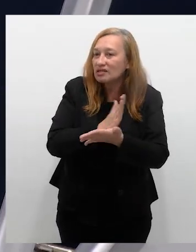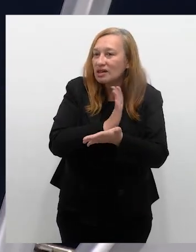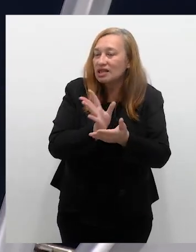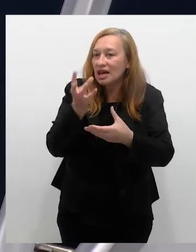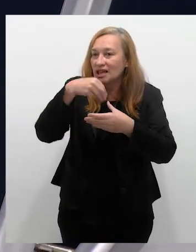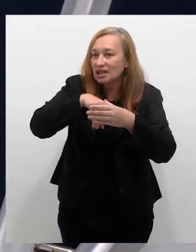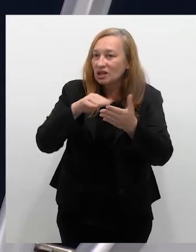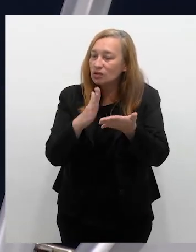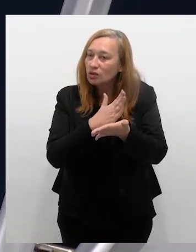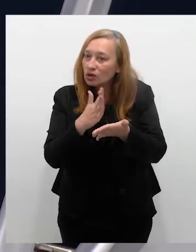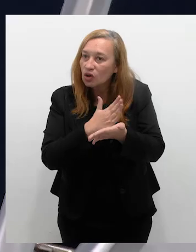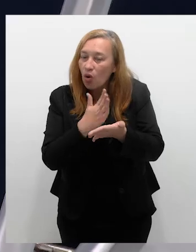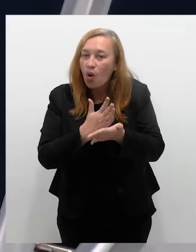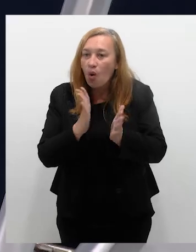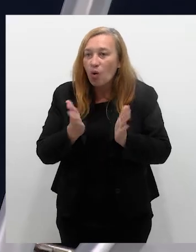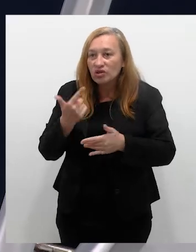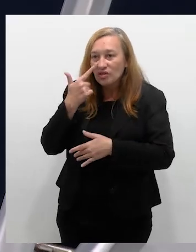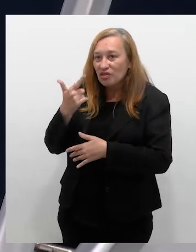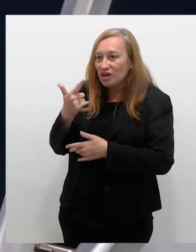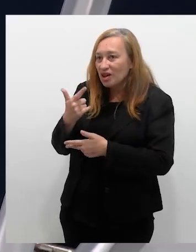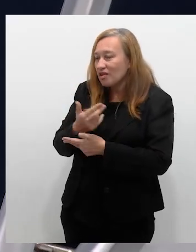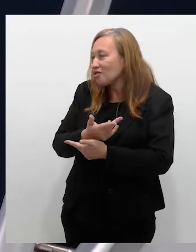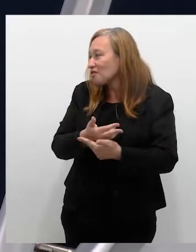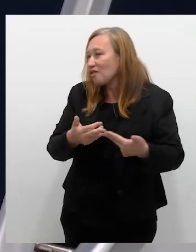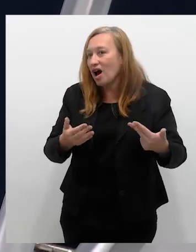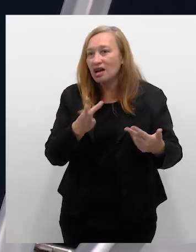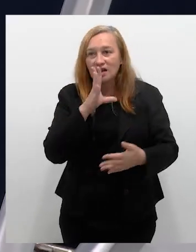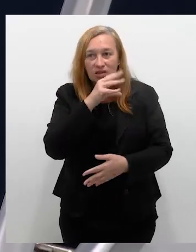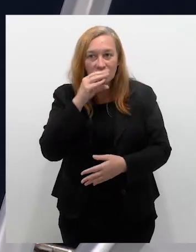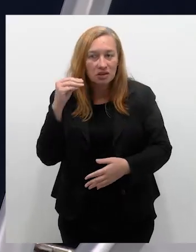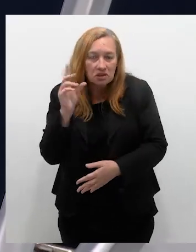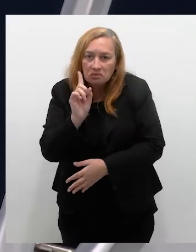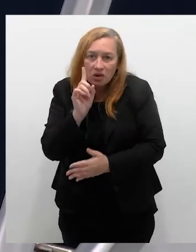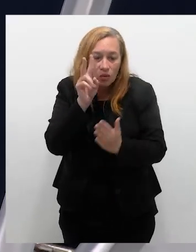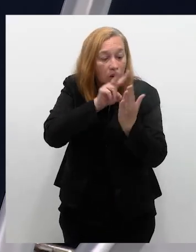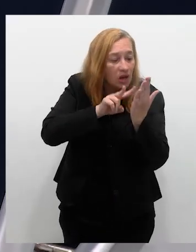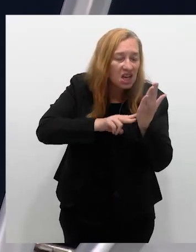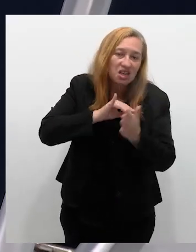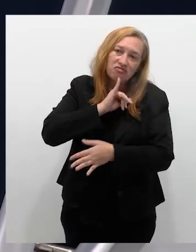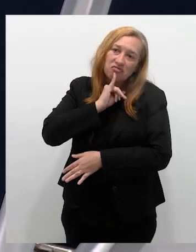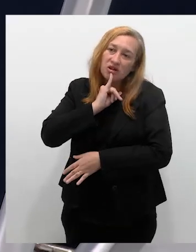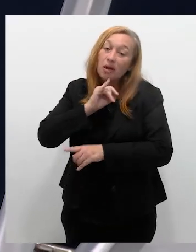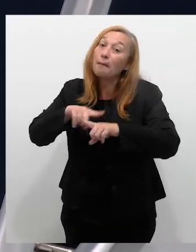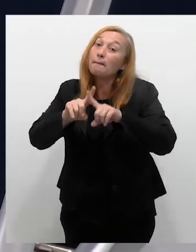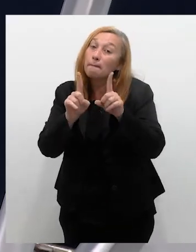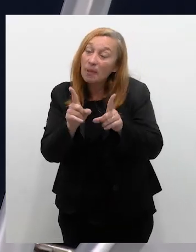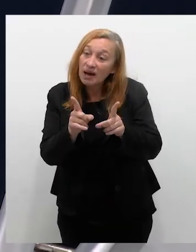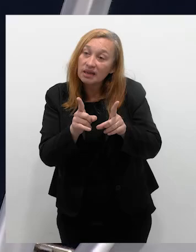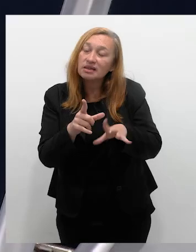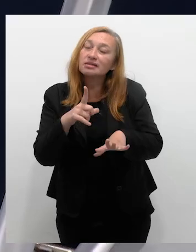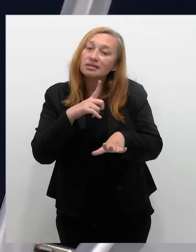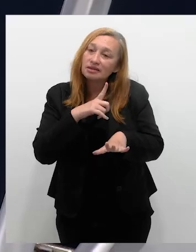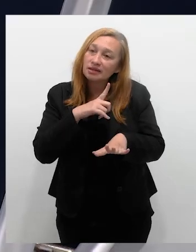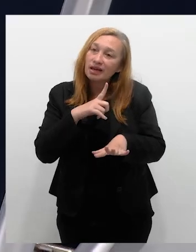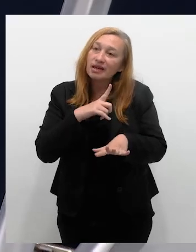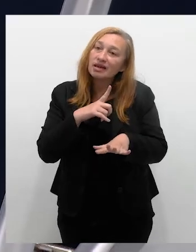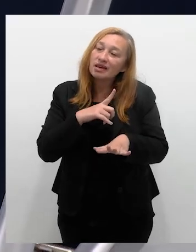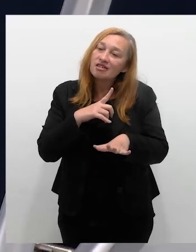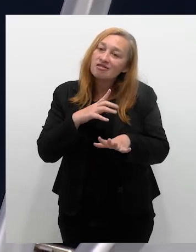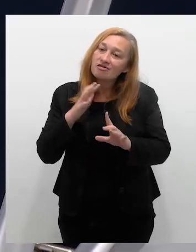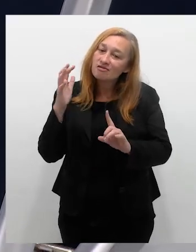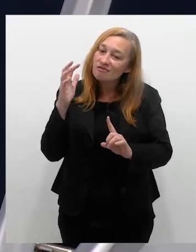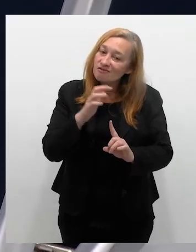vezes eram nos livros. Hoje você vê muitos adolescentes que não leem, infelizmente, mas a gente tem